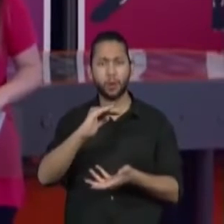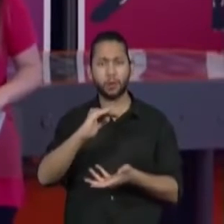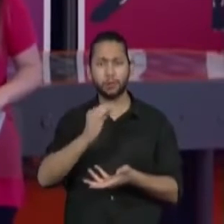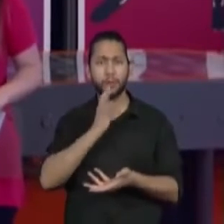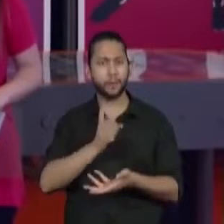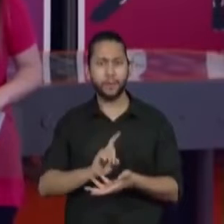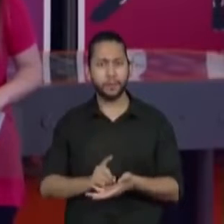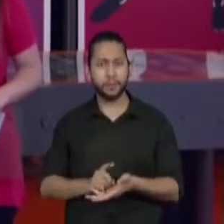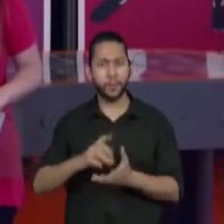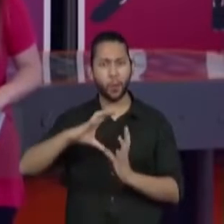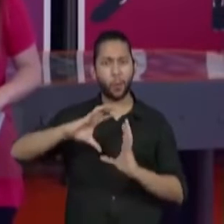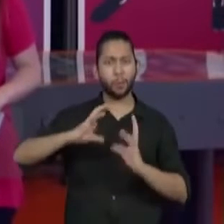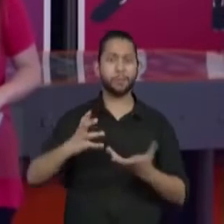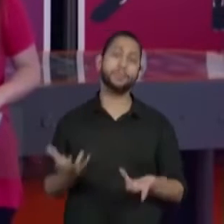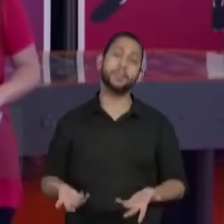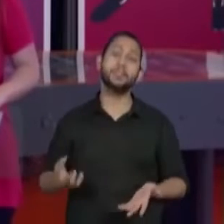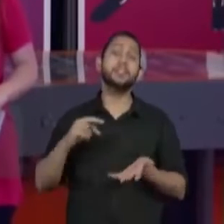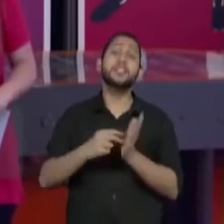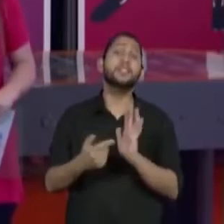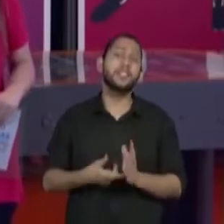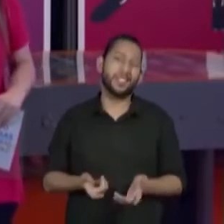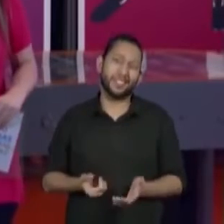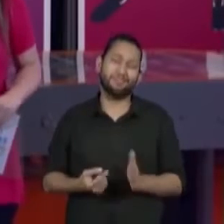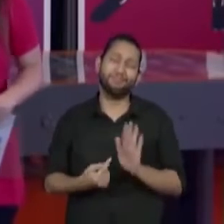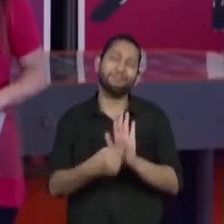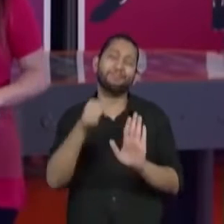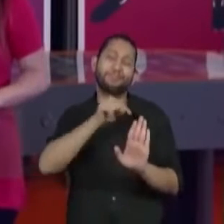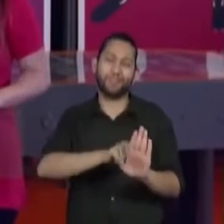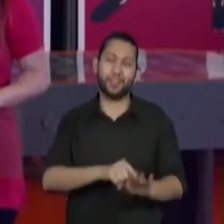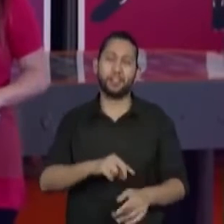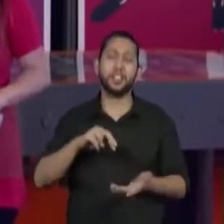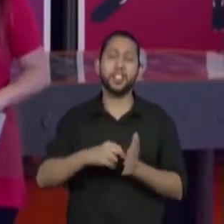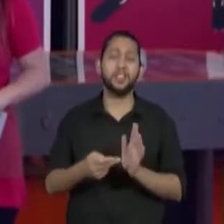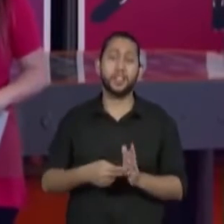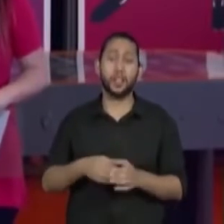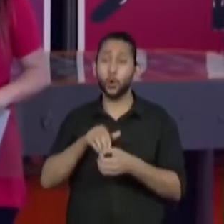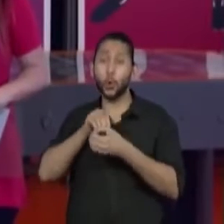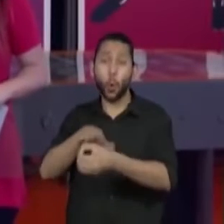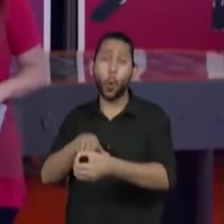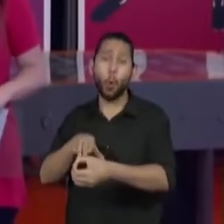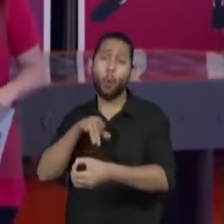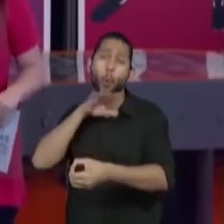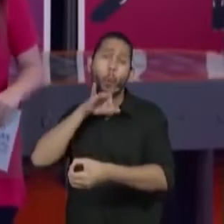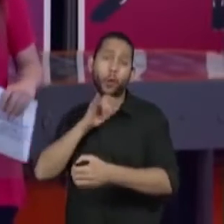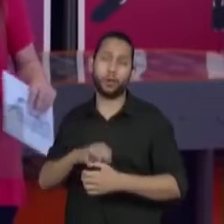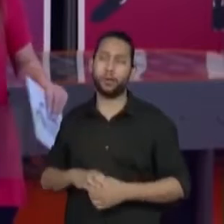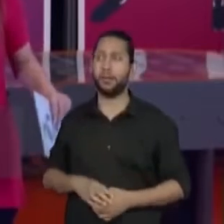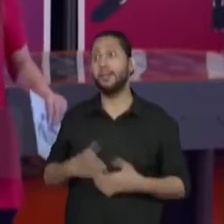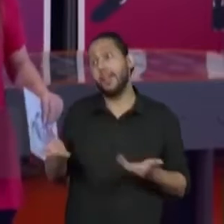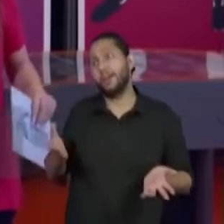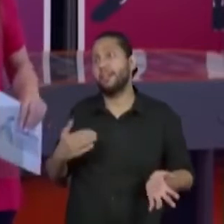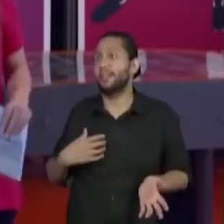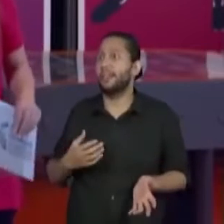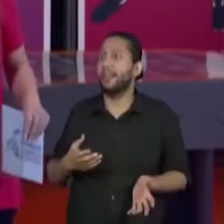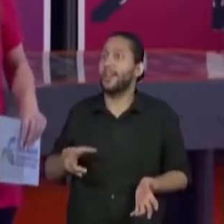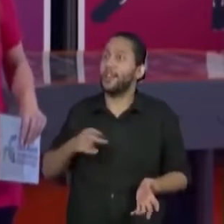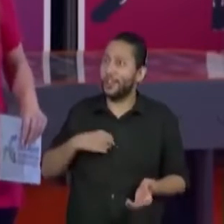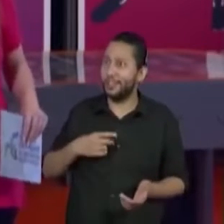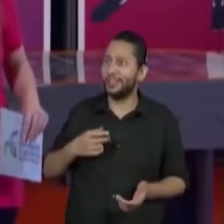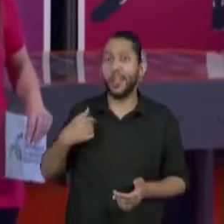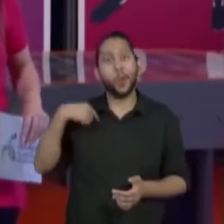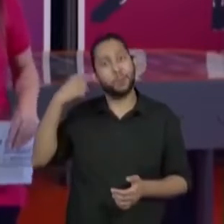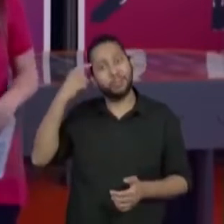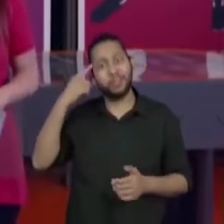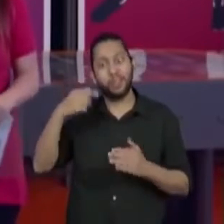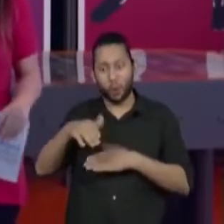que a gente diz de uma jogada ruim. Ah, legal. É legal fazer uma jogada ruim? Não, é legal saber que bola quadrada